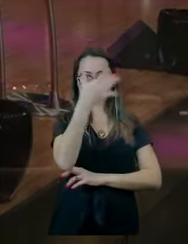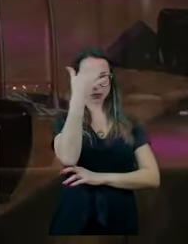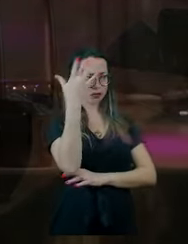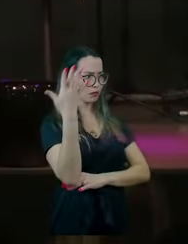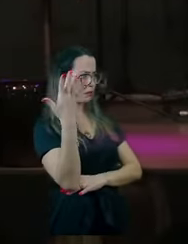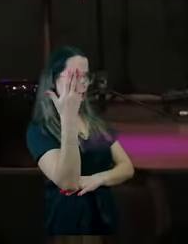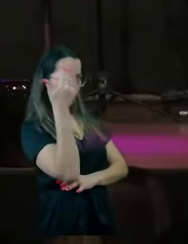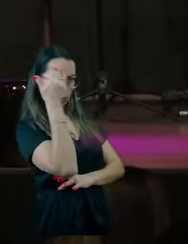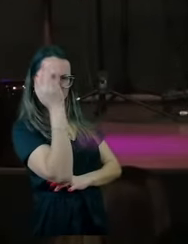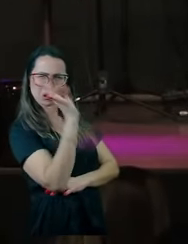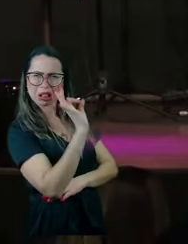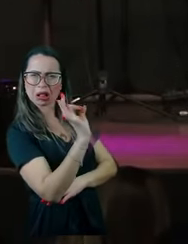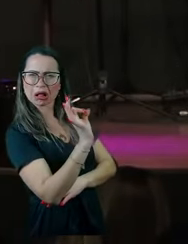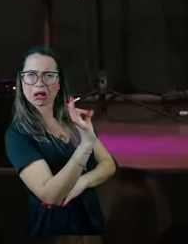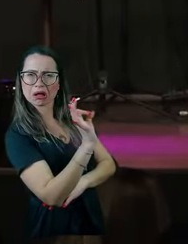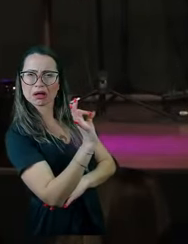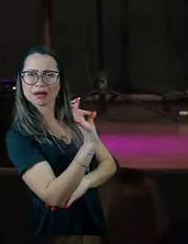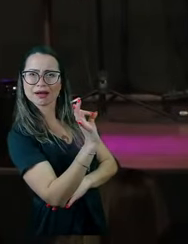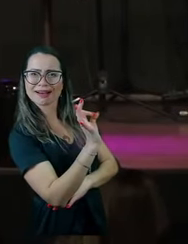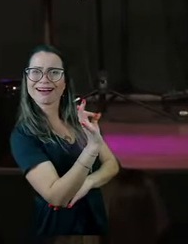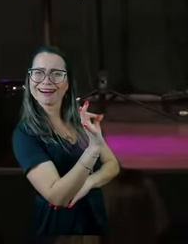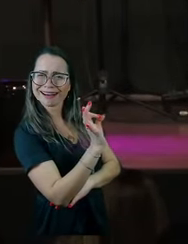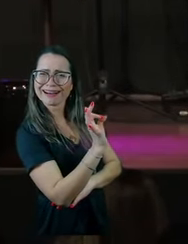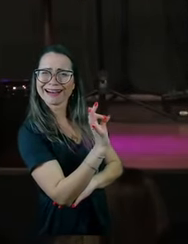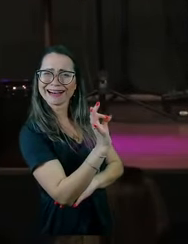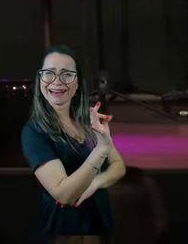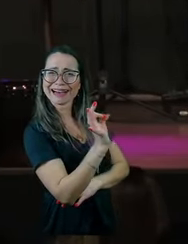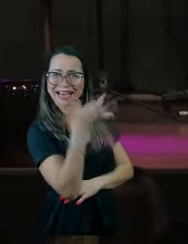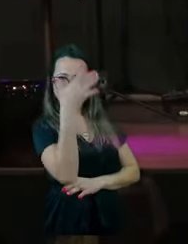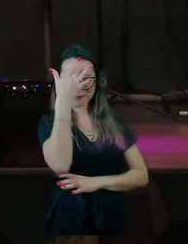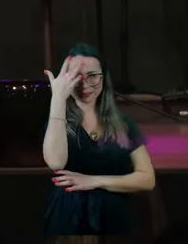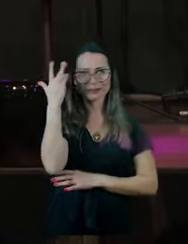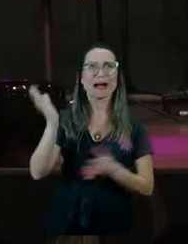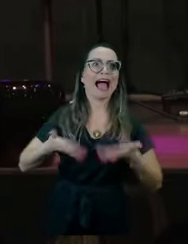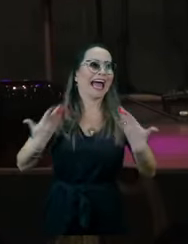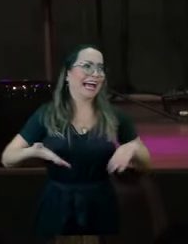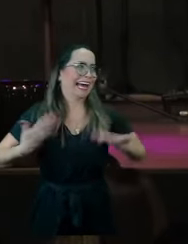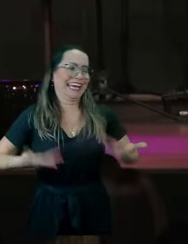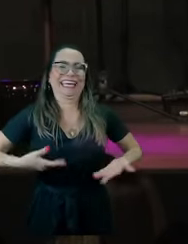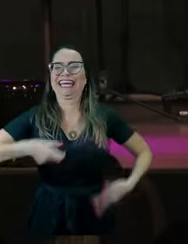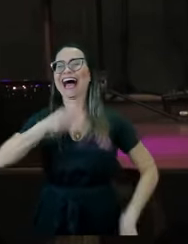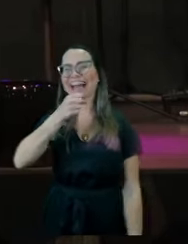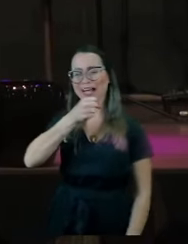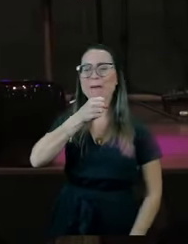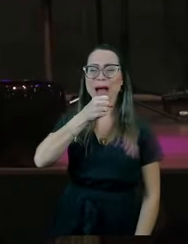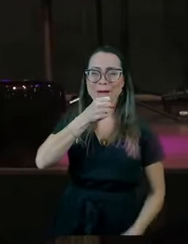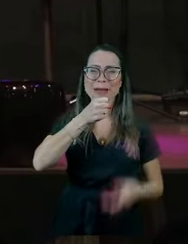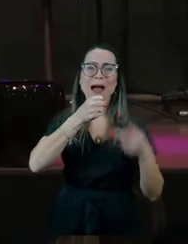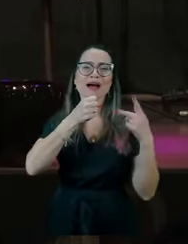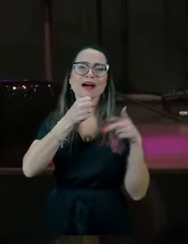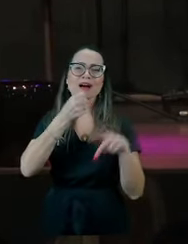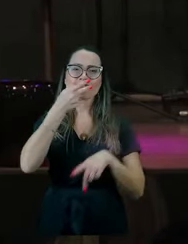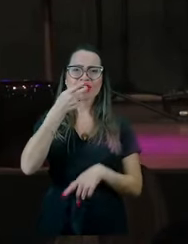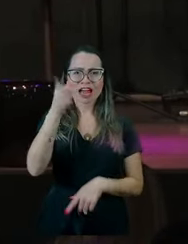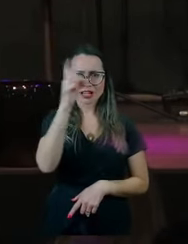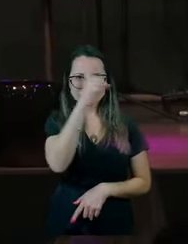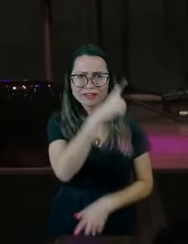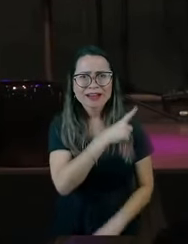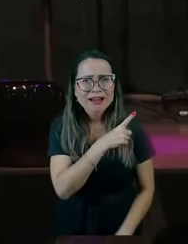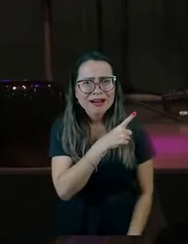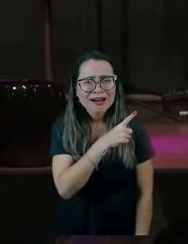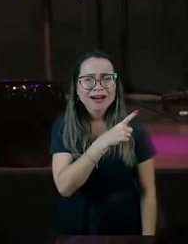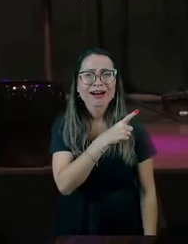começa a falar um X. E a pessoa se empolga, né? A pessoa se empolga, começa a falar uns provérbios. Enfim,